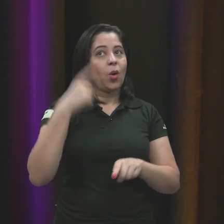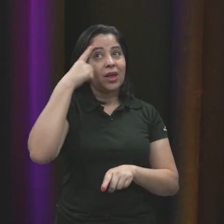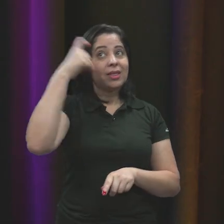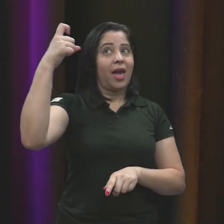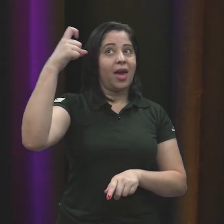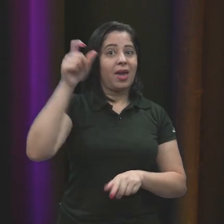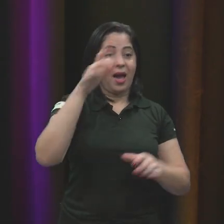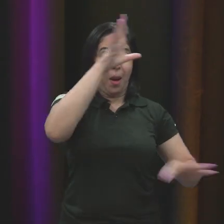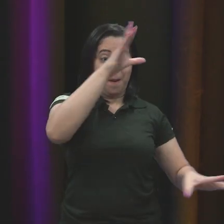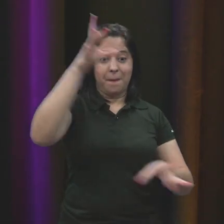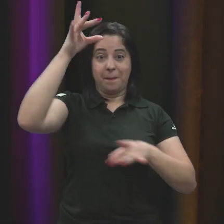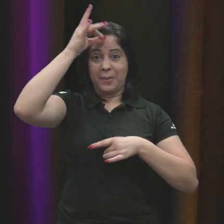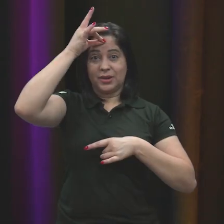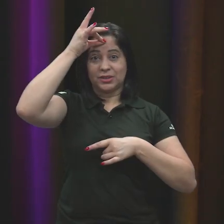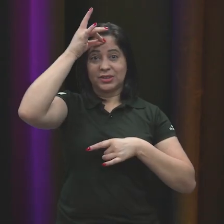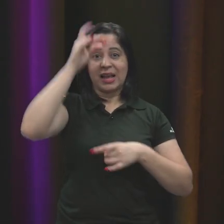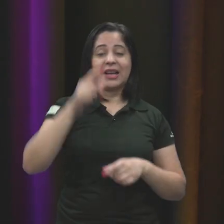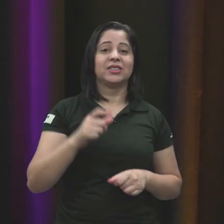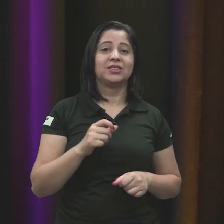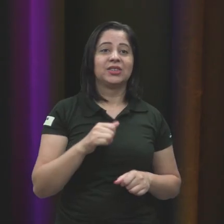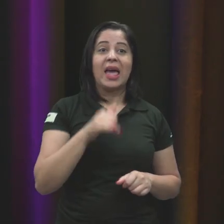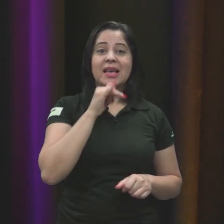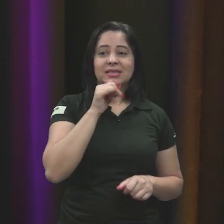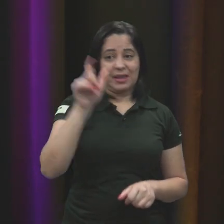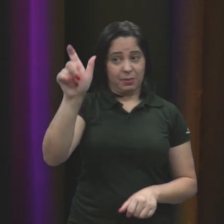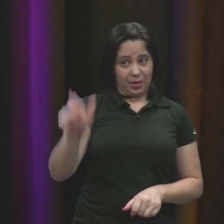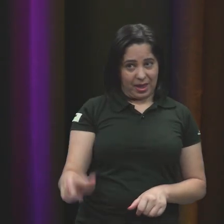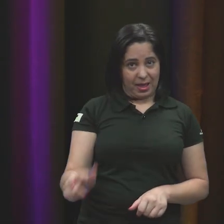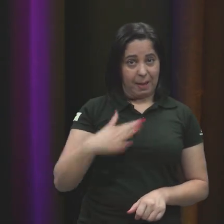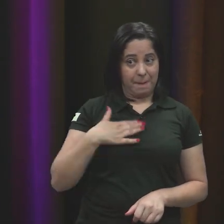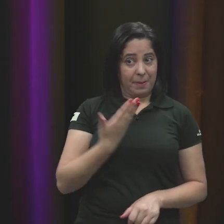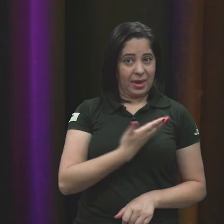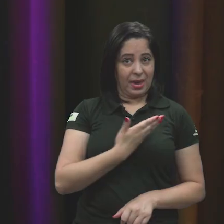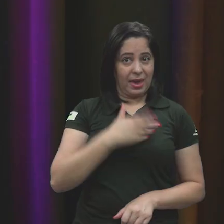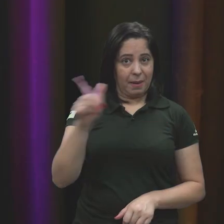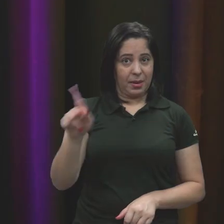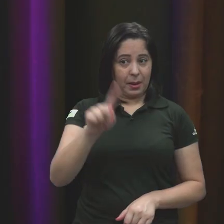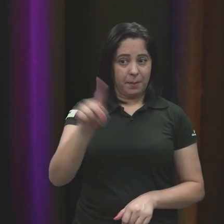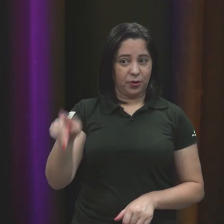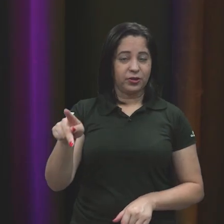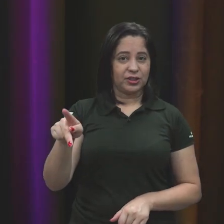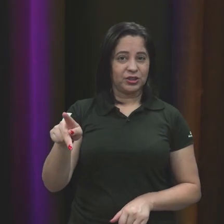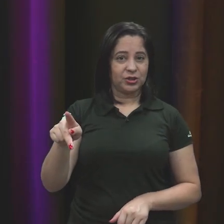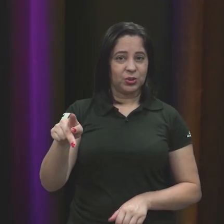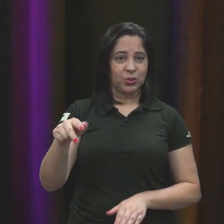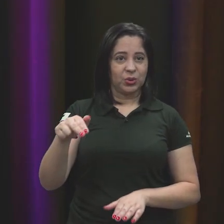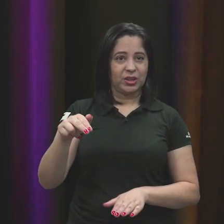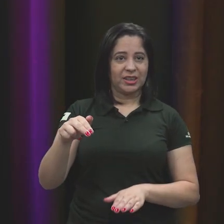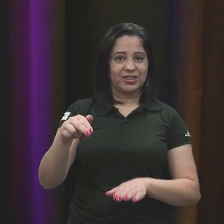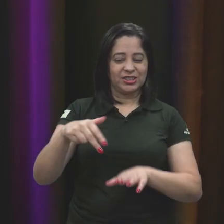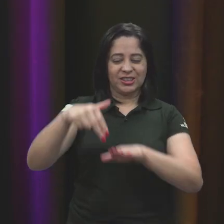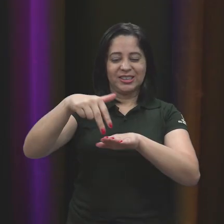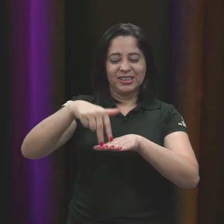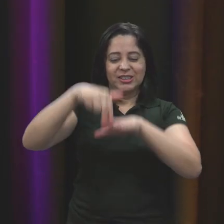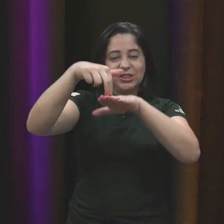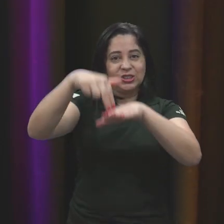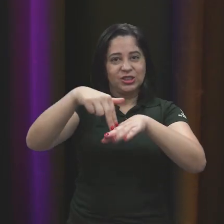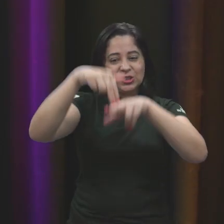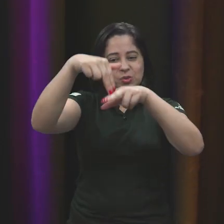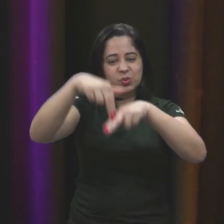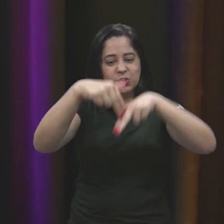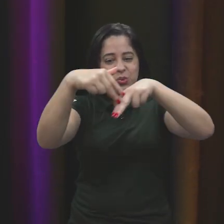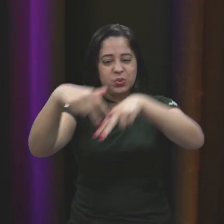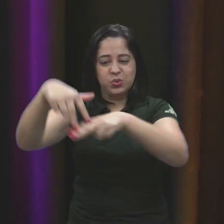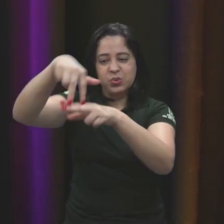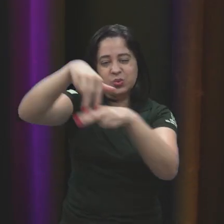das pessoas. Então, tem uma amiga minha, que ela é professora, mas ela é de surf. Então, eu criei a historinha dela, ela